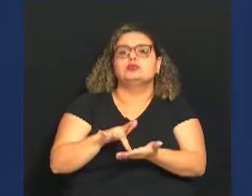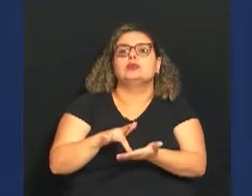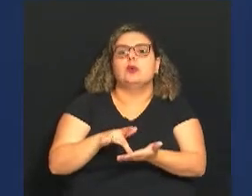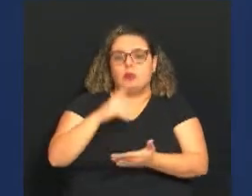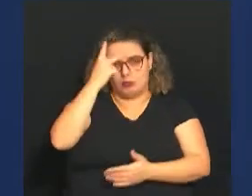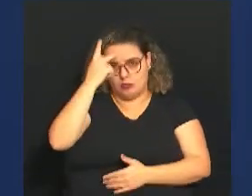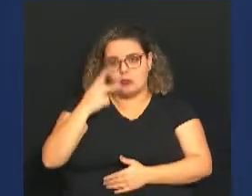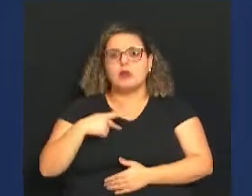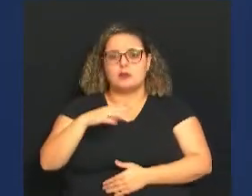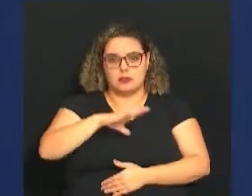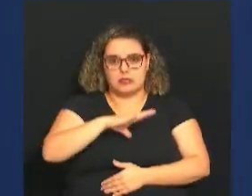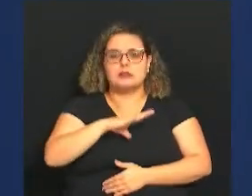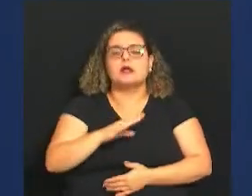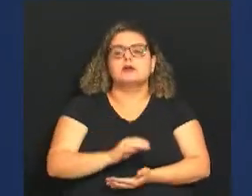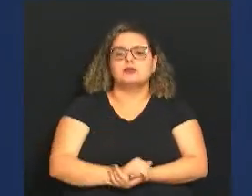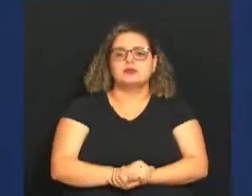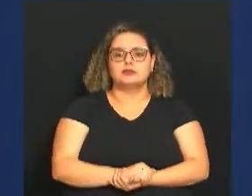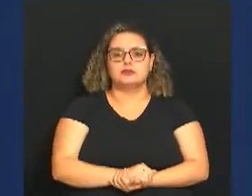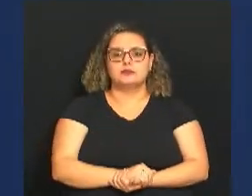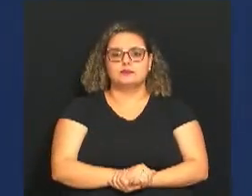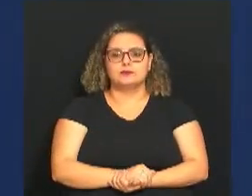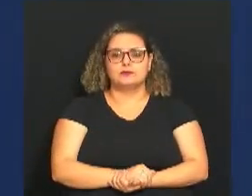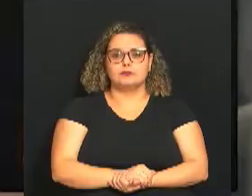aqui para a cidade.